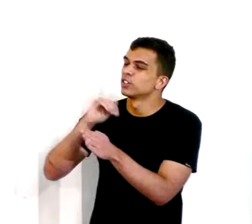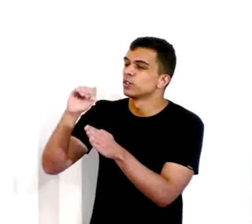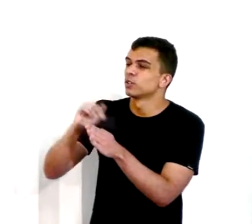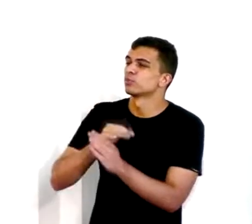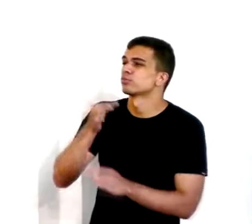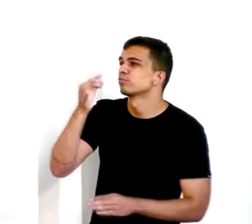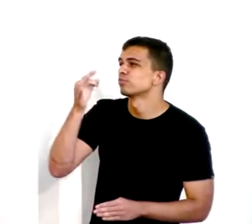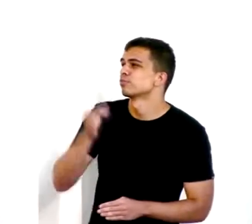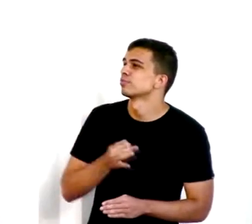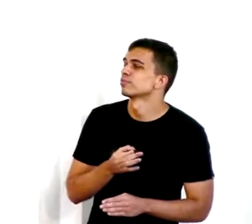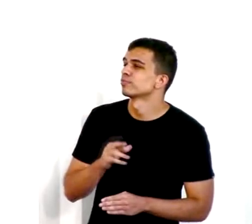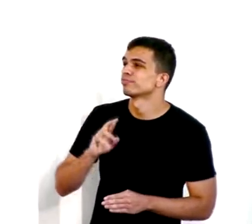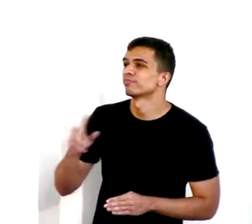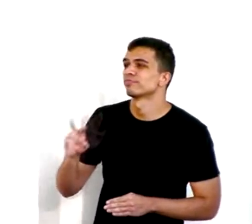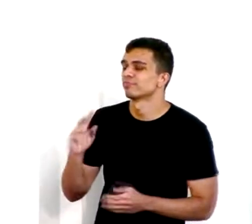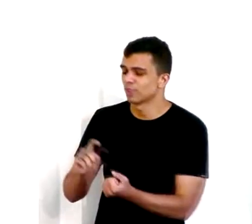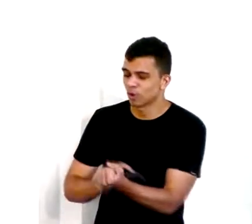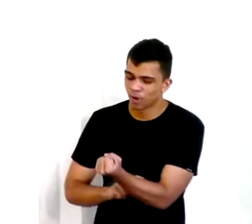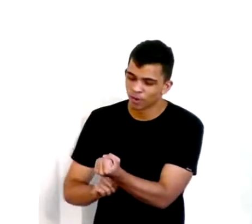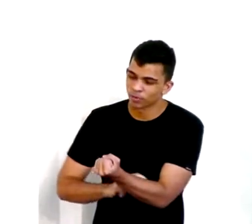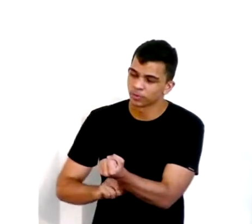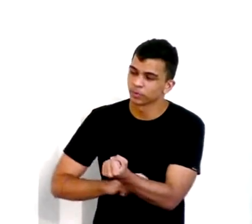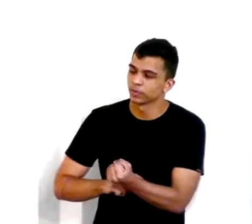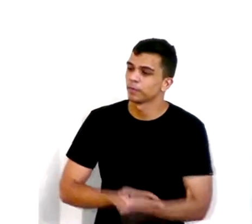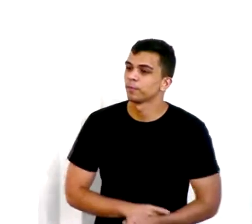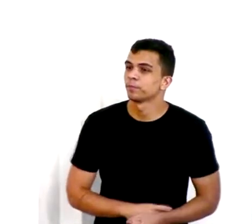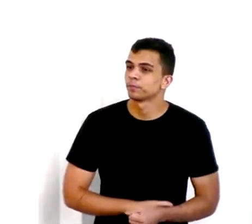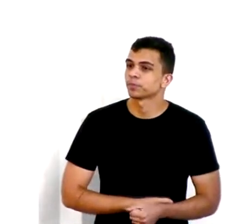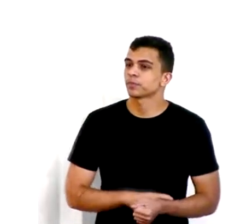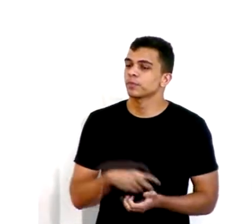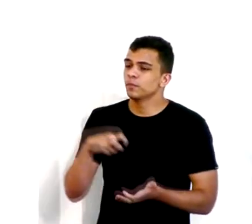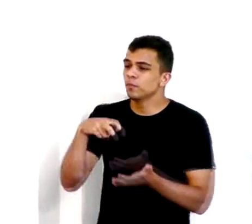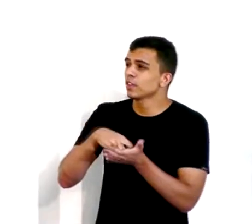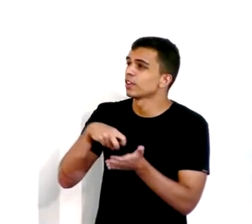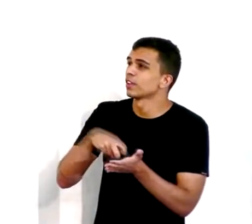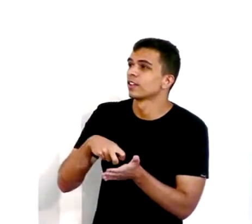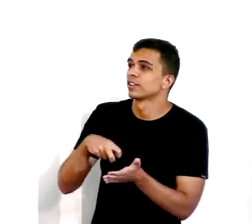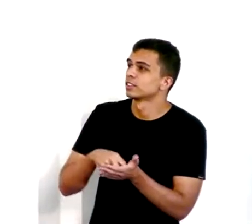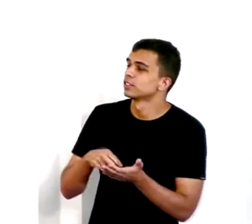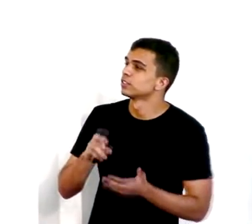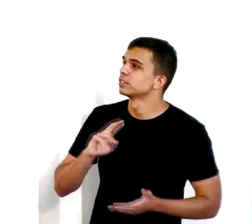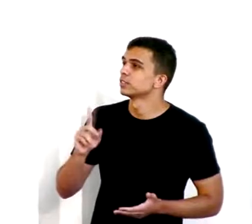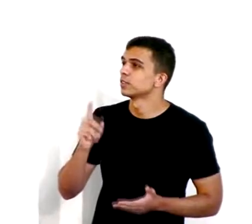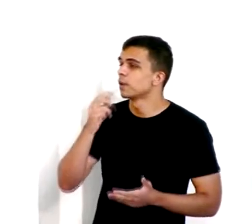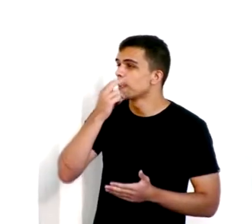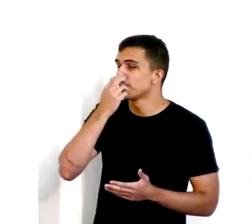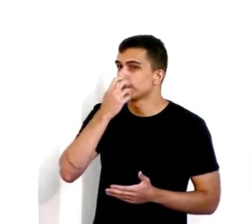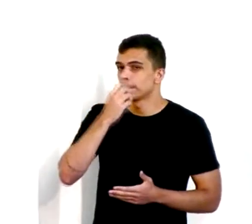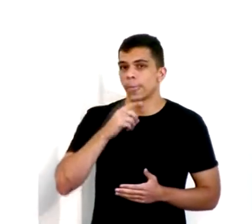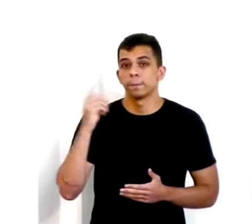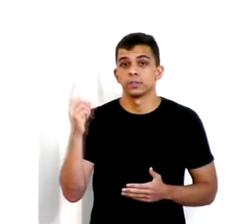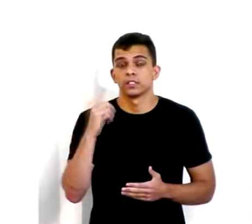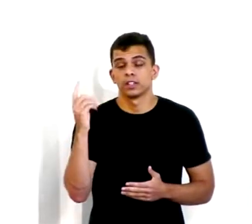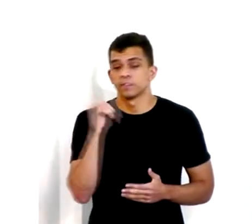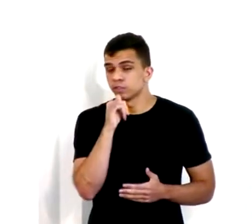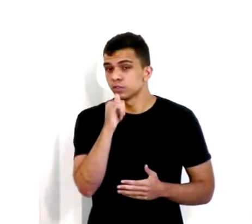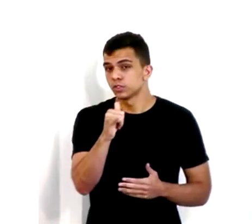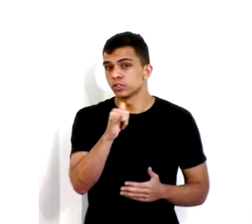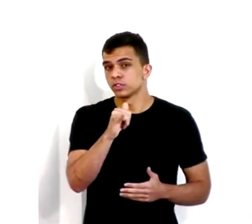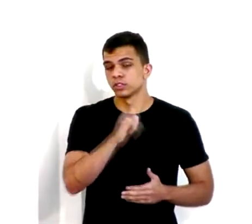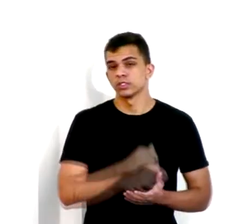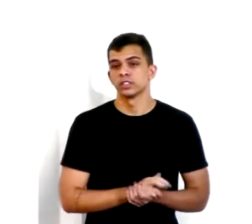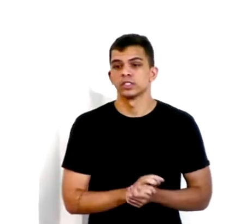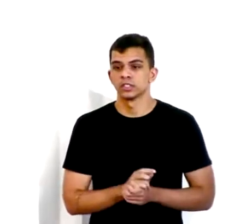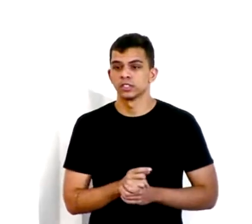ira, nem me castigues no teu furor. Davi não está dizendo que Deus não